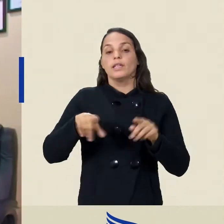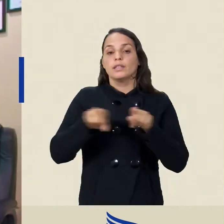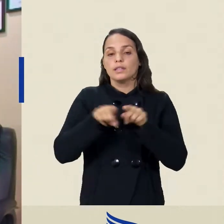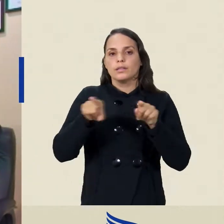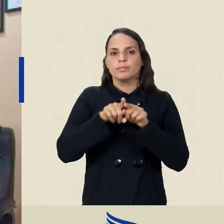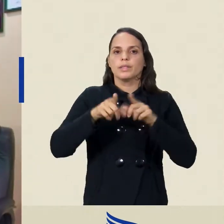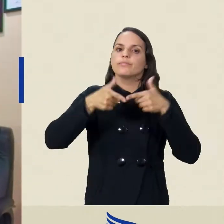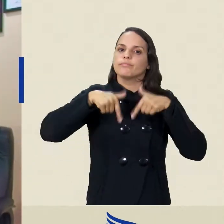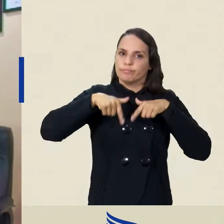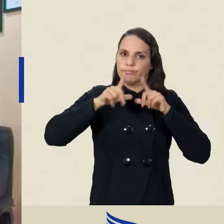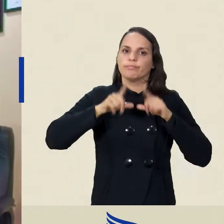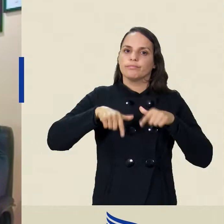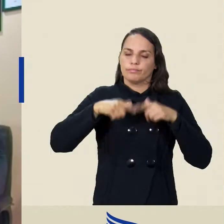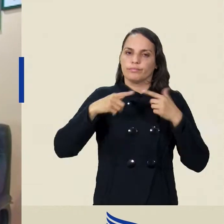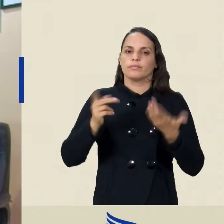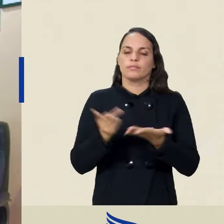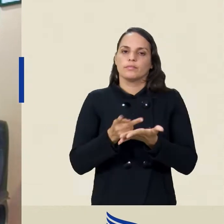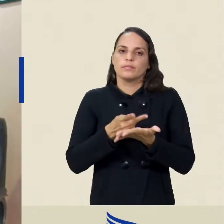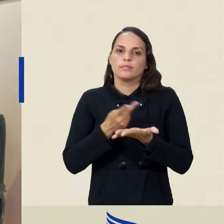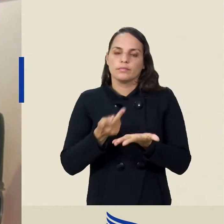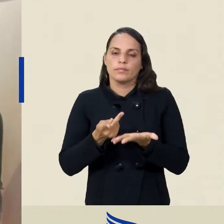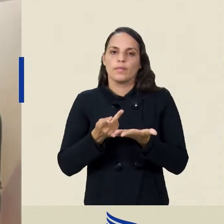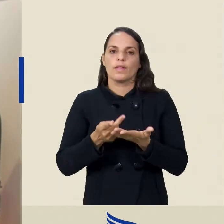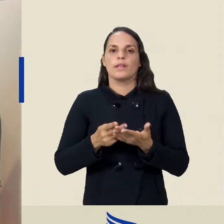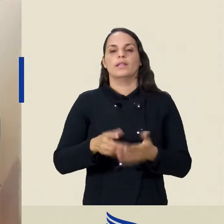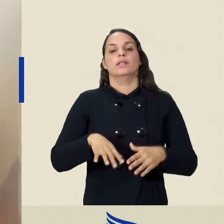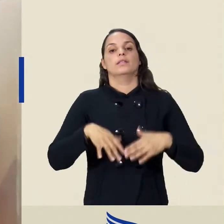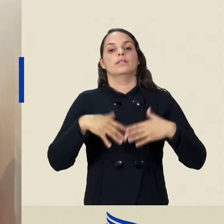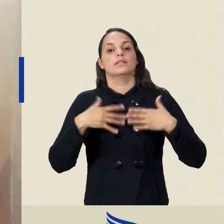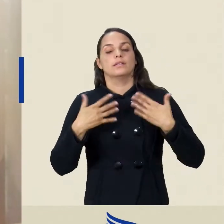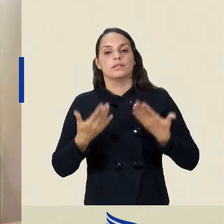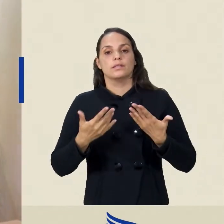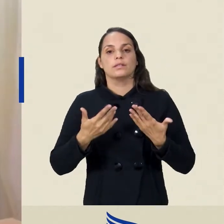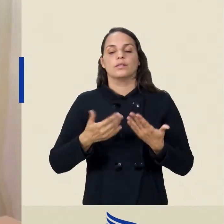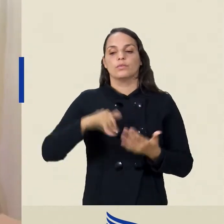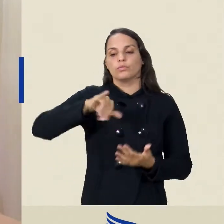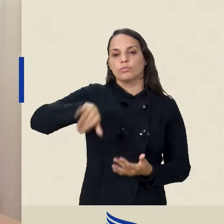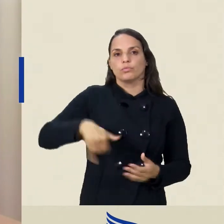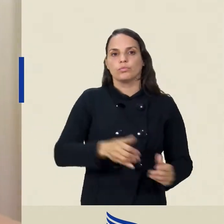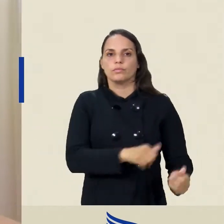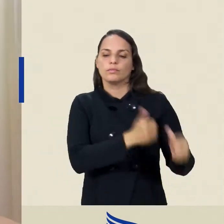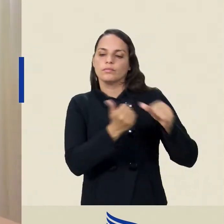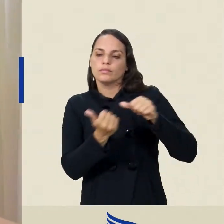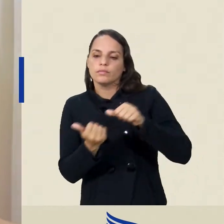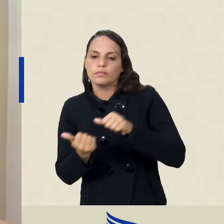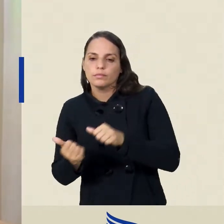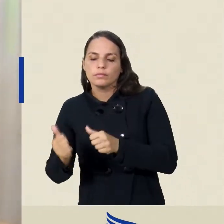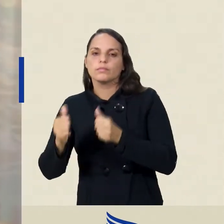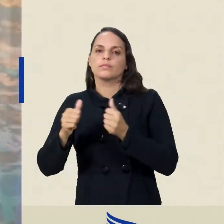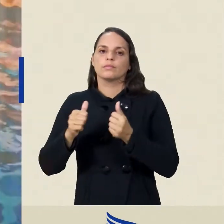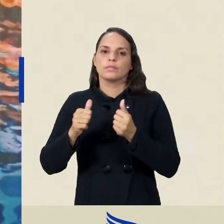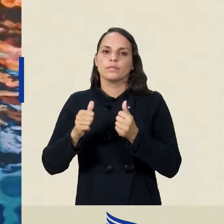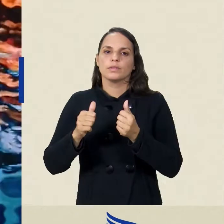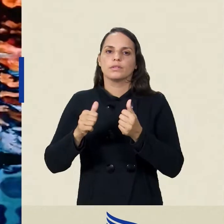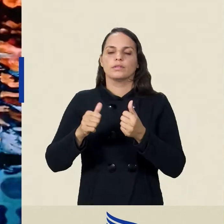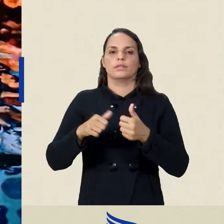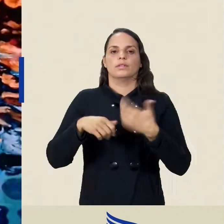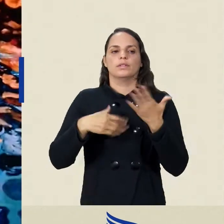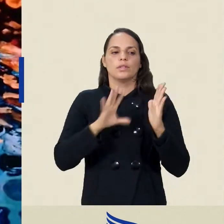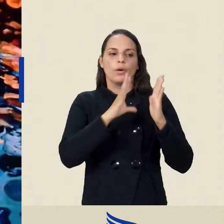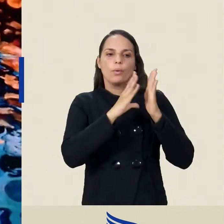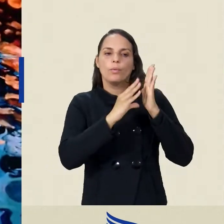dos essênios. Embora se inspirasse nesses, o batismo de João distinguia-se por